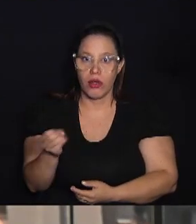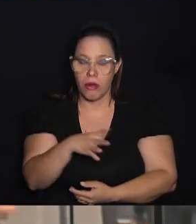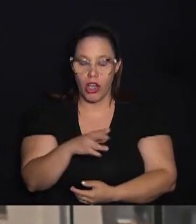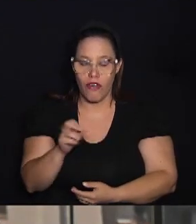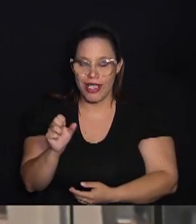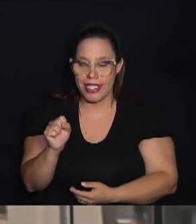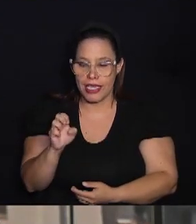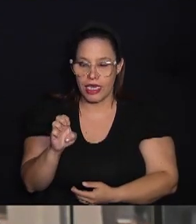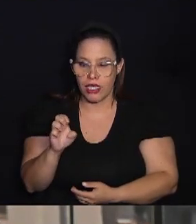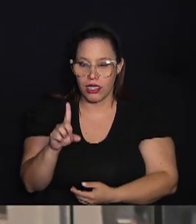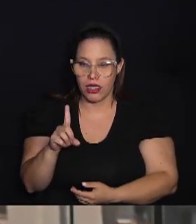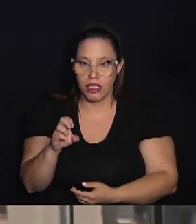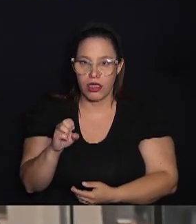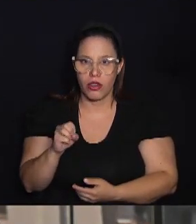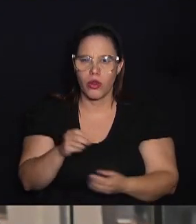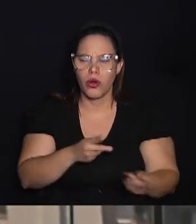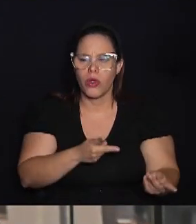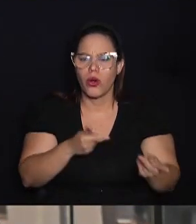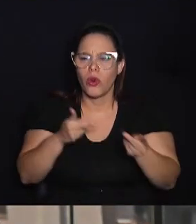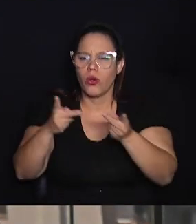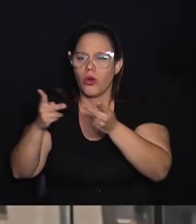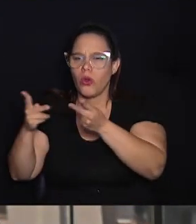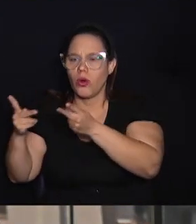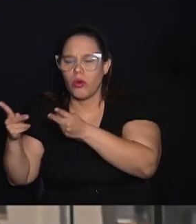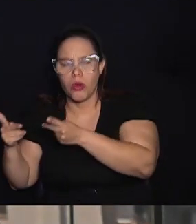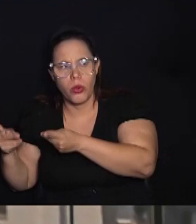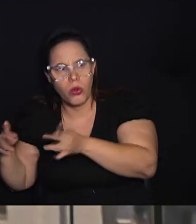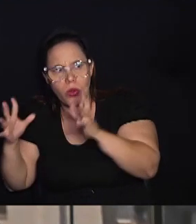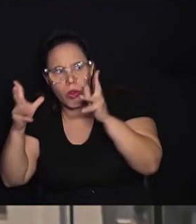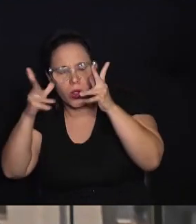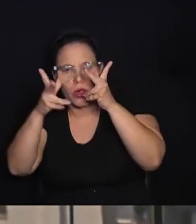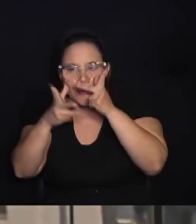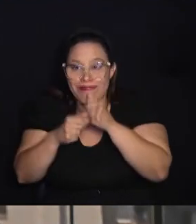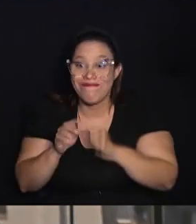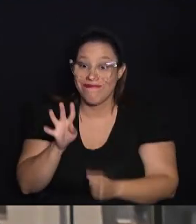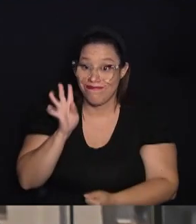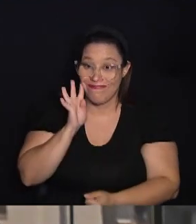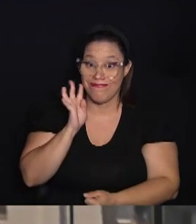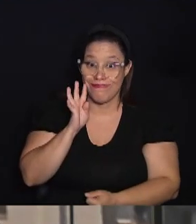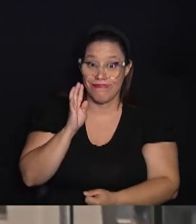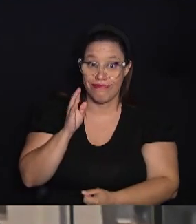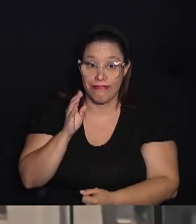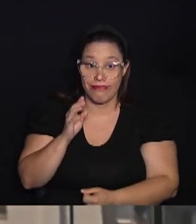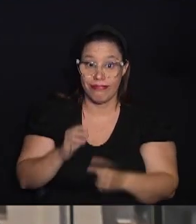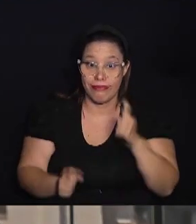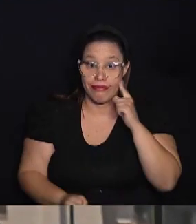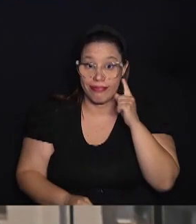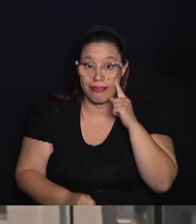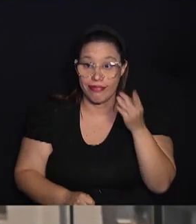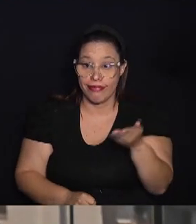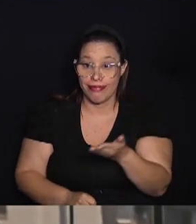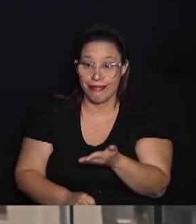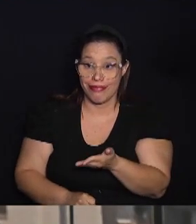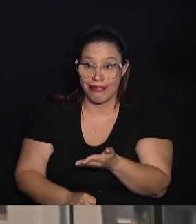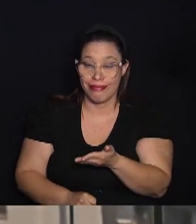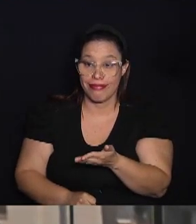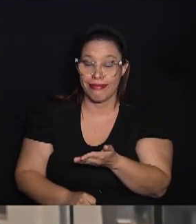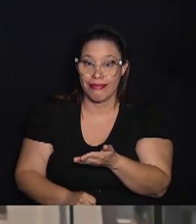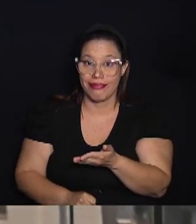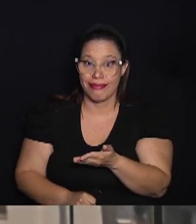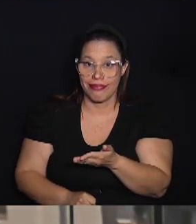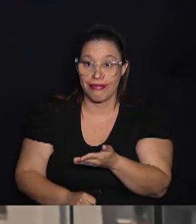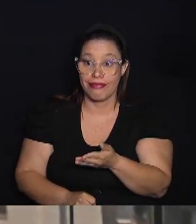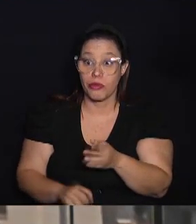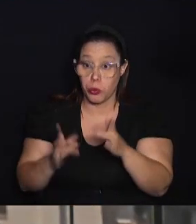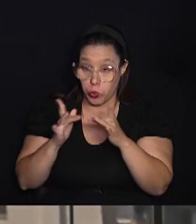sede Nós visitamos lá o prédio tá coisa mais linda tá bem legal é na frente do Largo bem do ladinho assim do Largo do Rosário